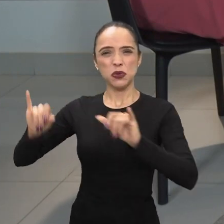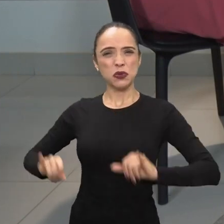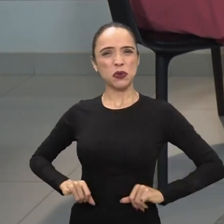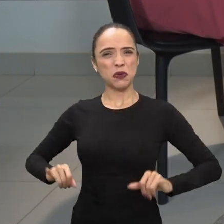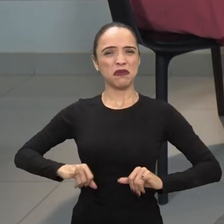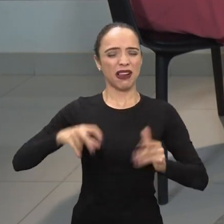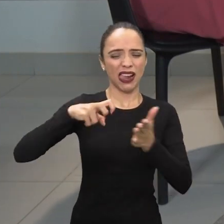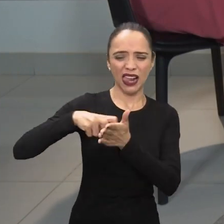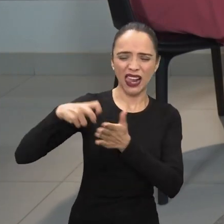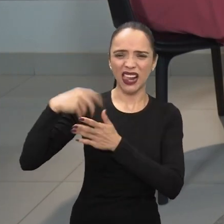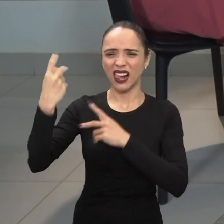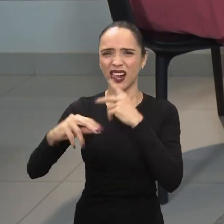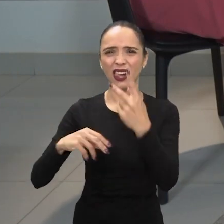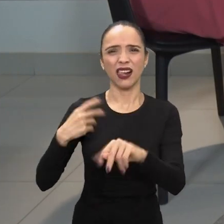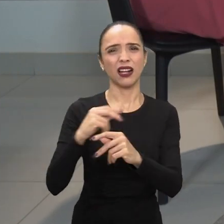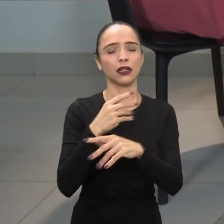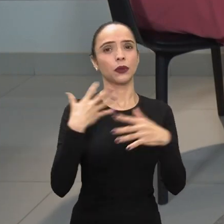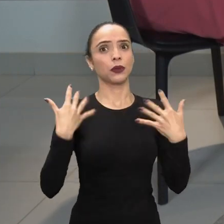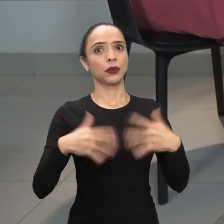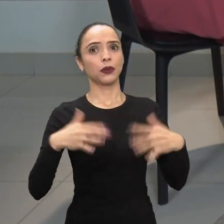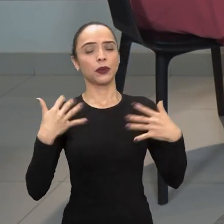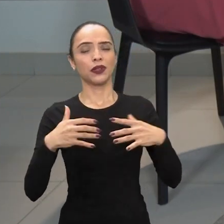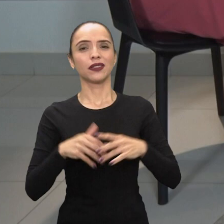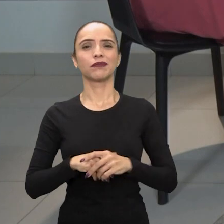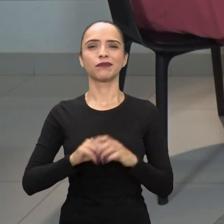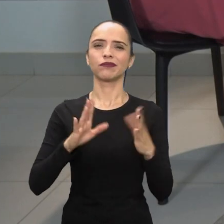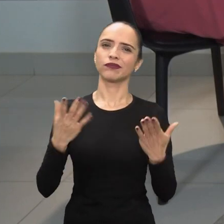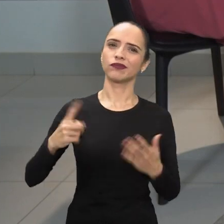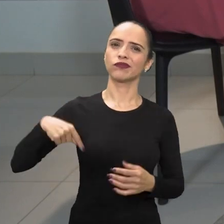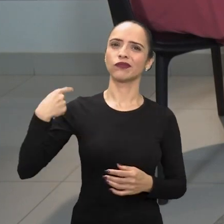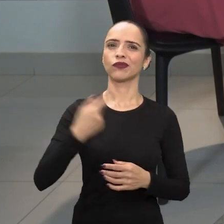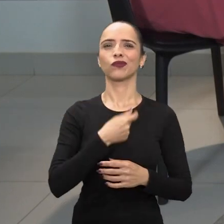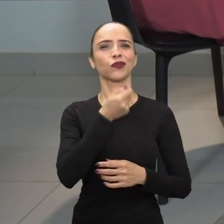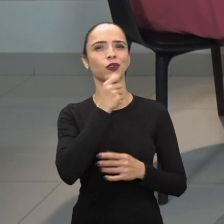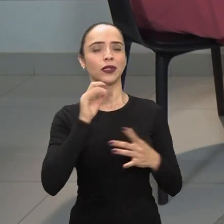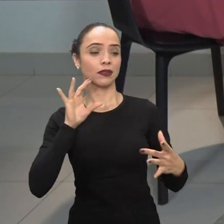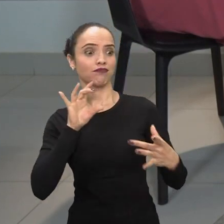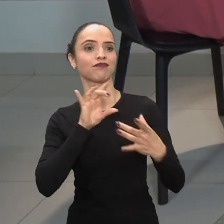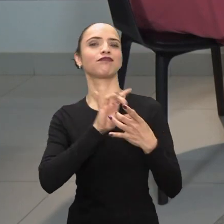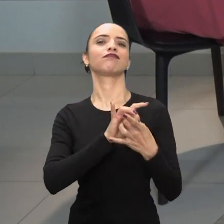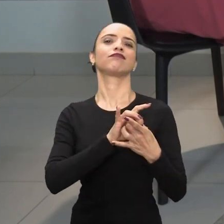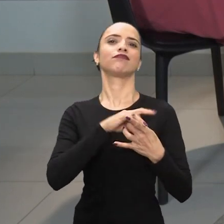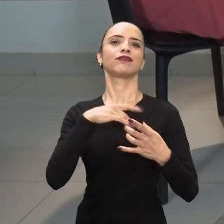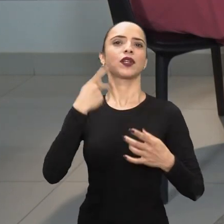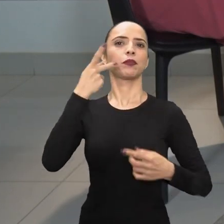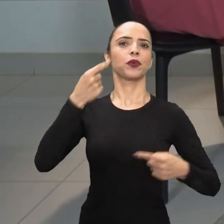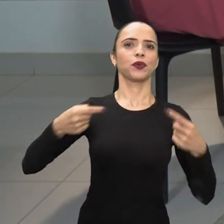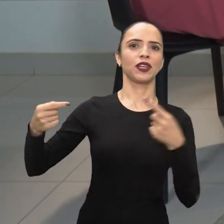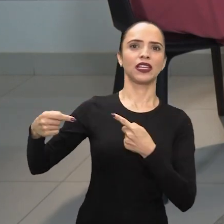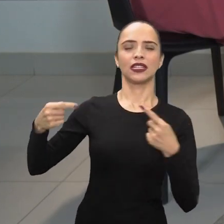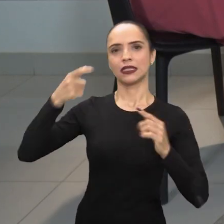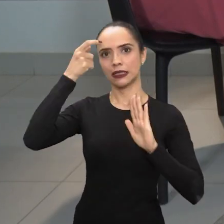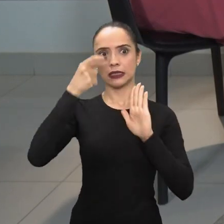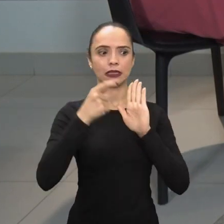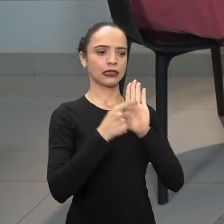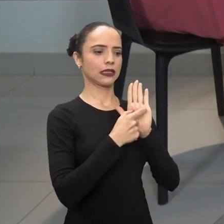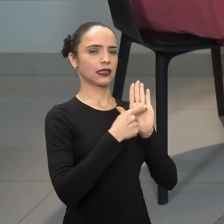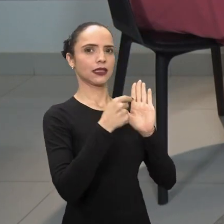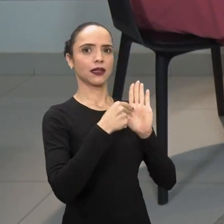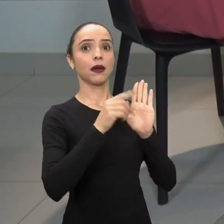próprio judiciário né então a gente não tem uma integração dessas políticas de inteligência mas a inteligência usada para